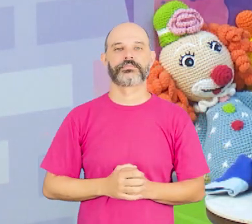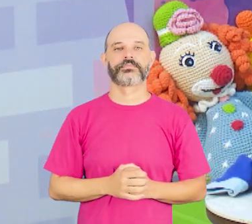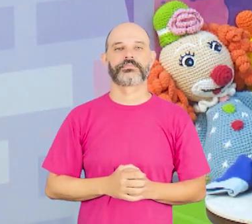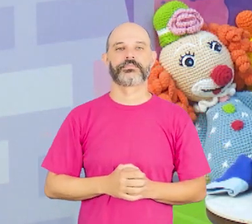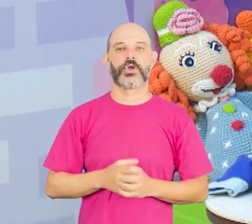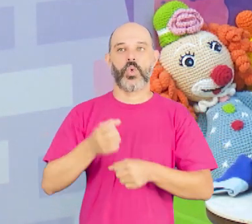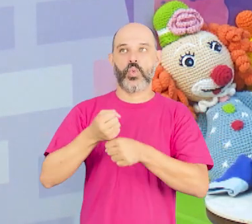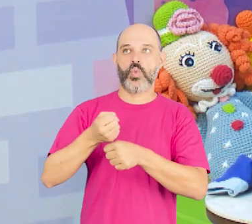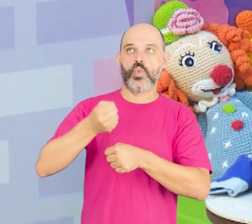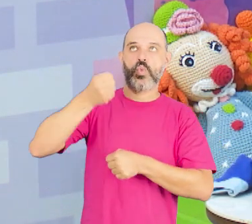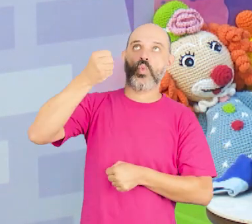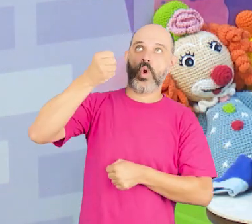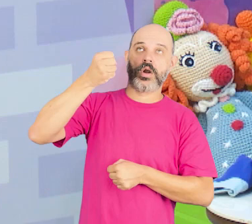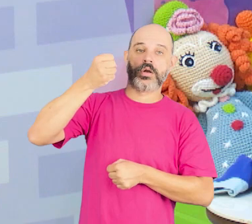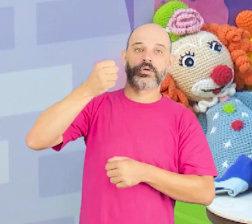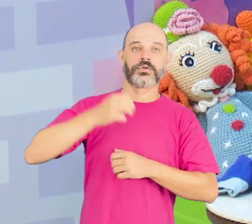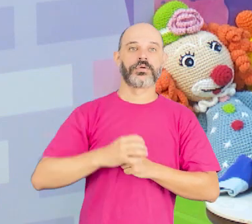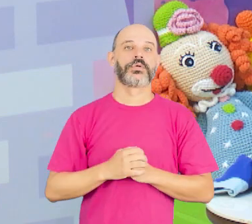Um